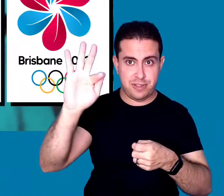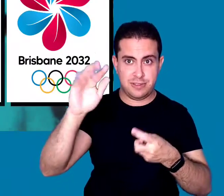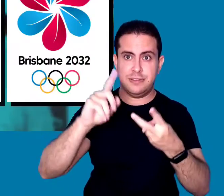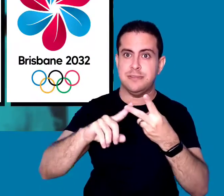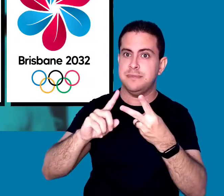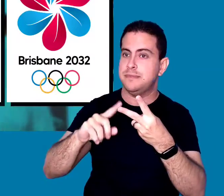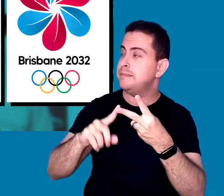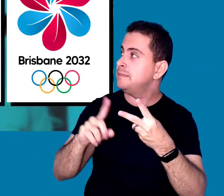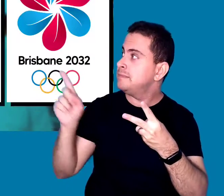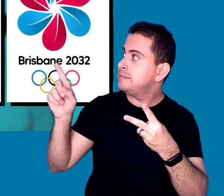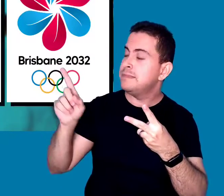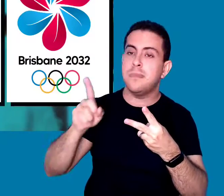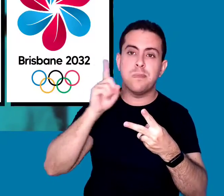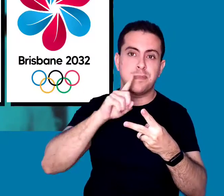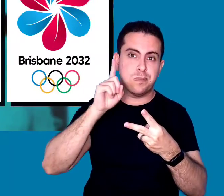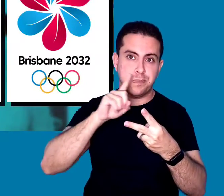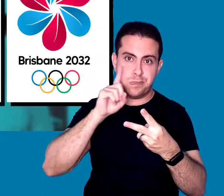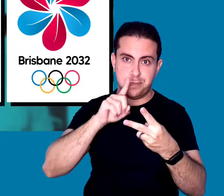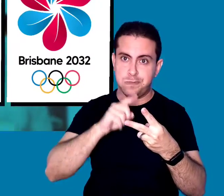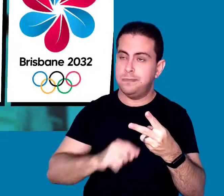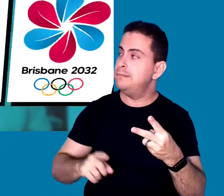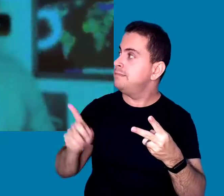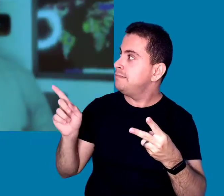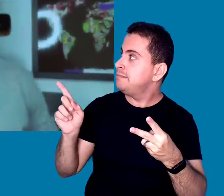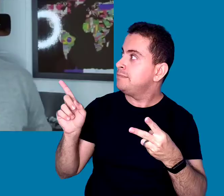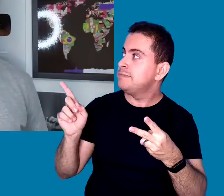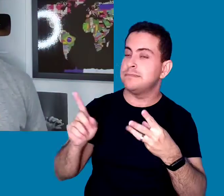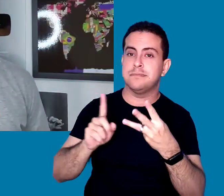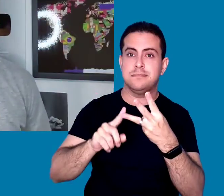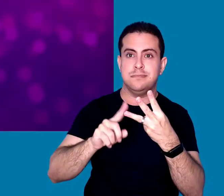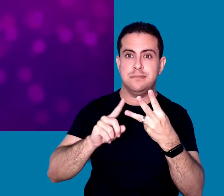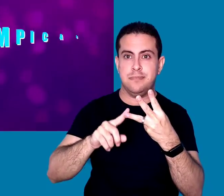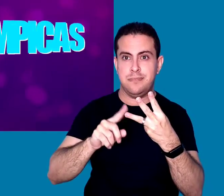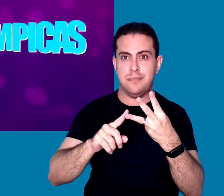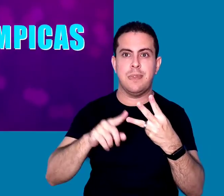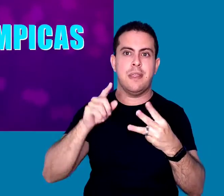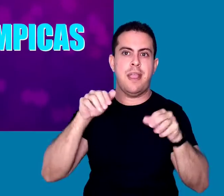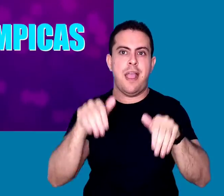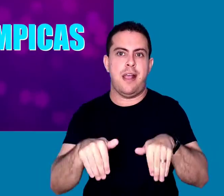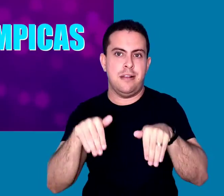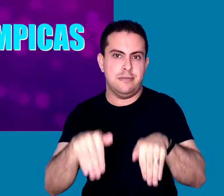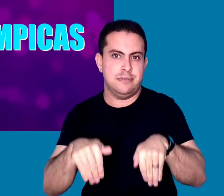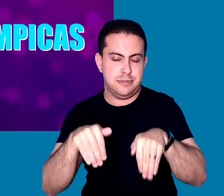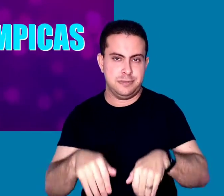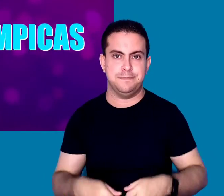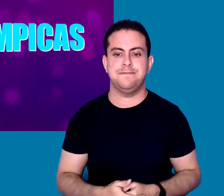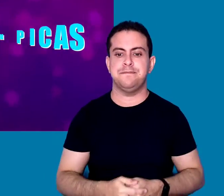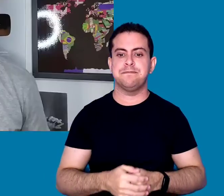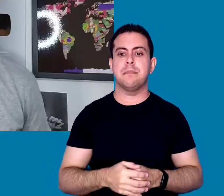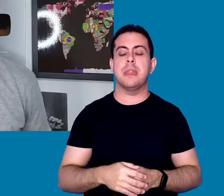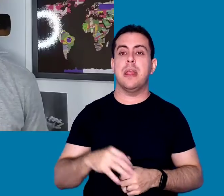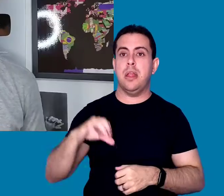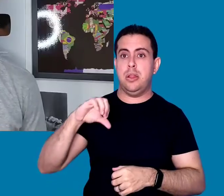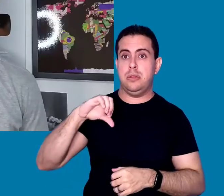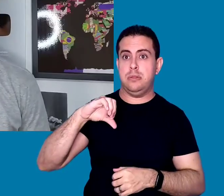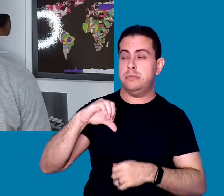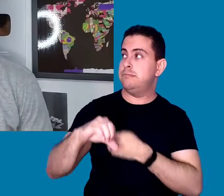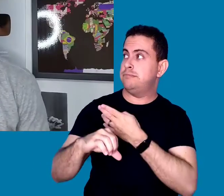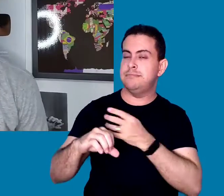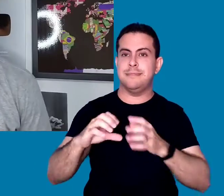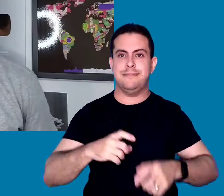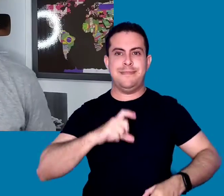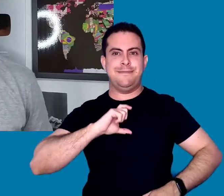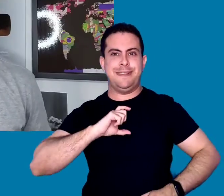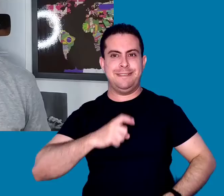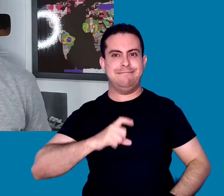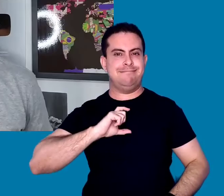Los Angeles e em 2032 será em Brisbane, na Austrália. 9. Medalhas olímpicas. Ganhar medalha de ouro